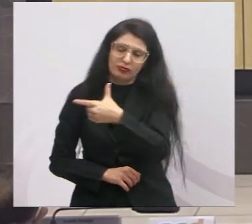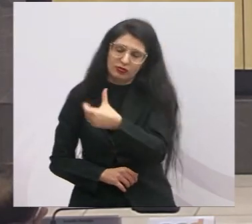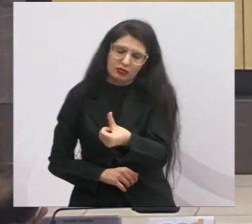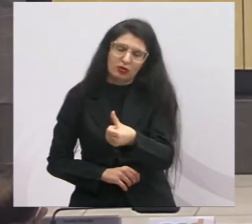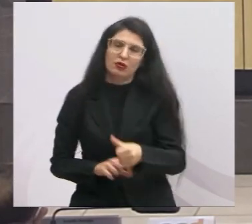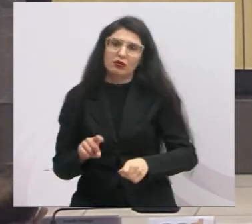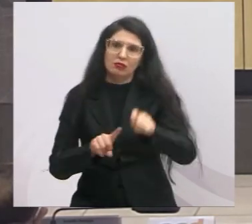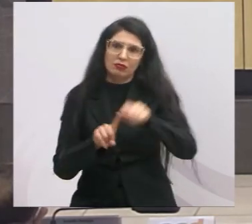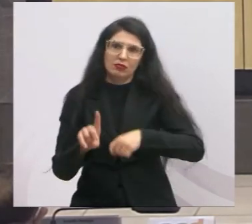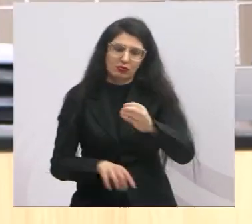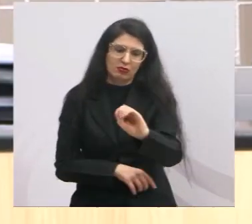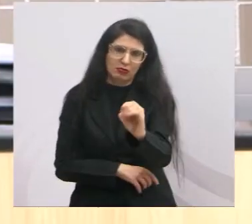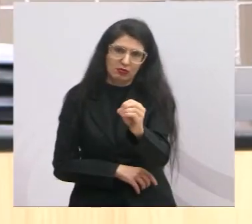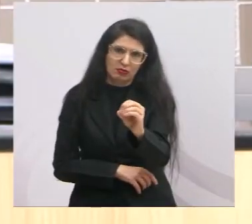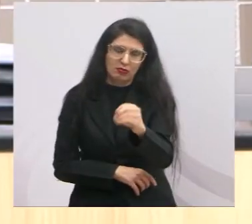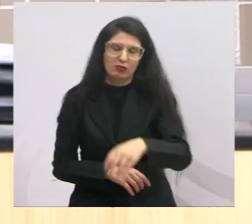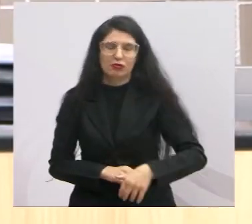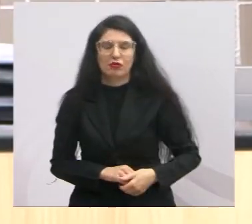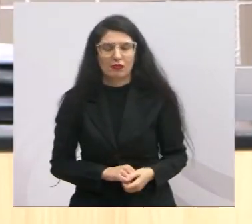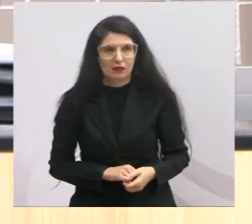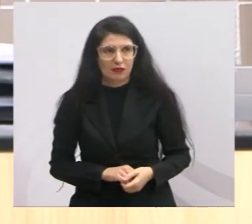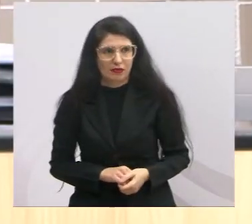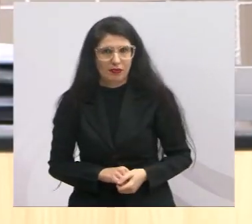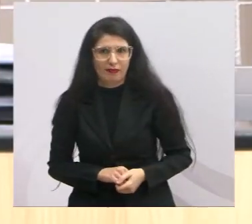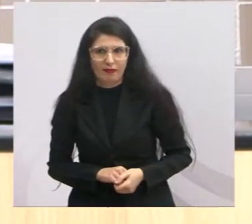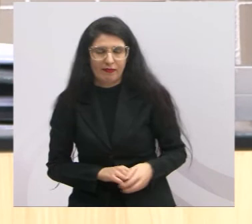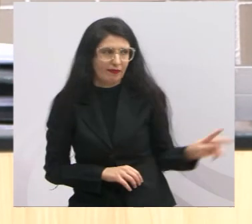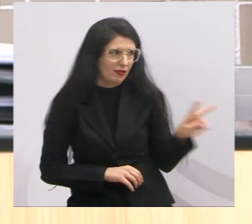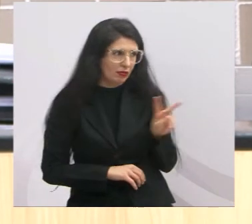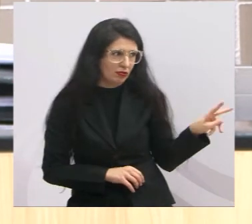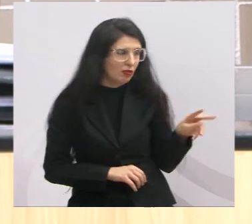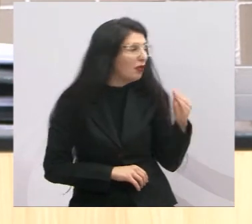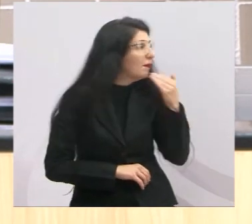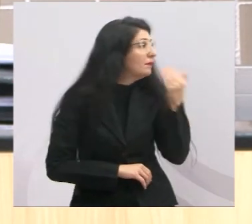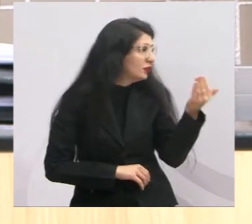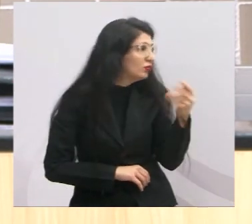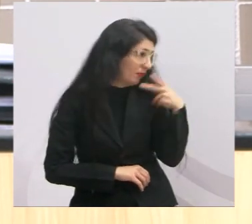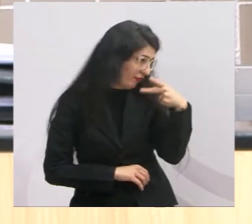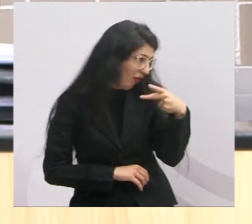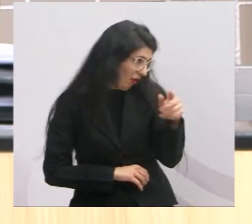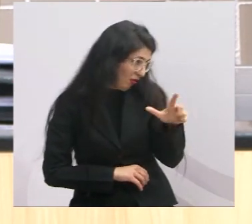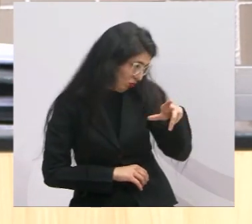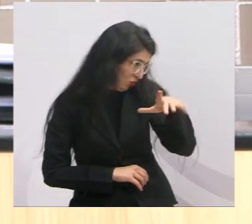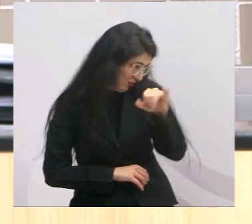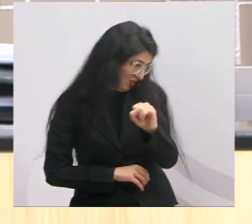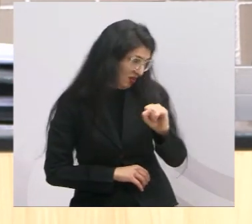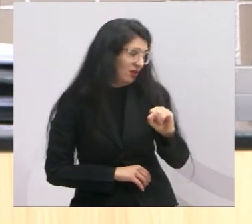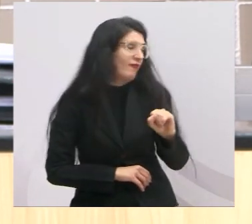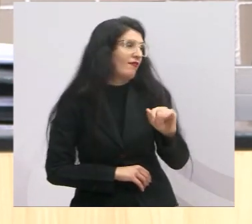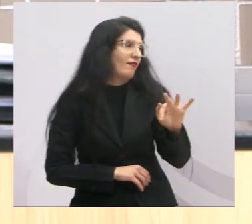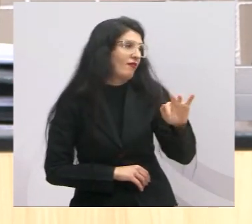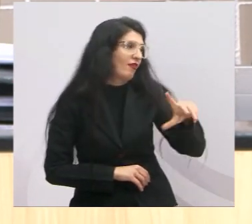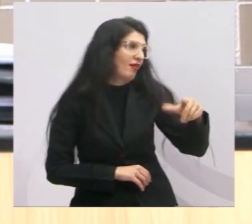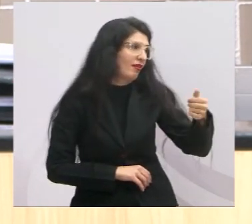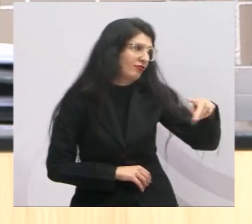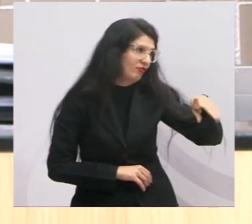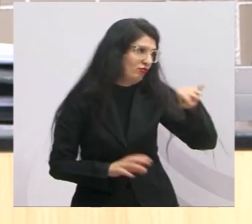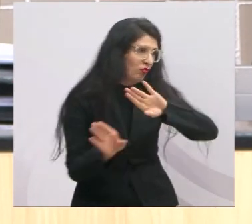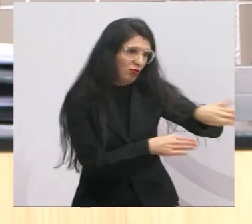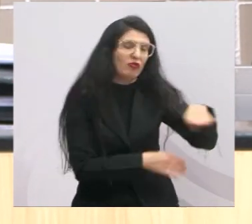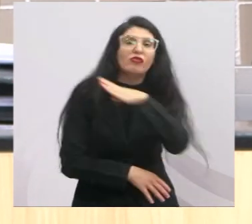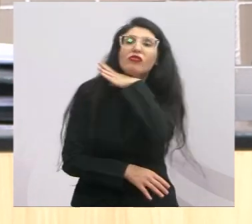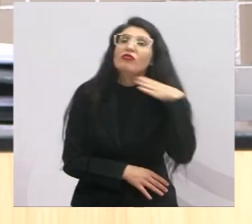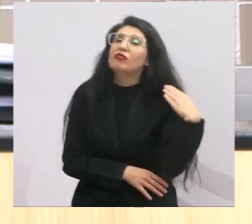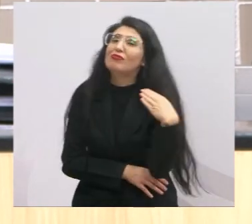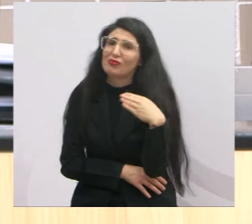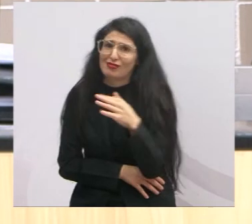João Cardoso de Menezes e Souza, em frente ao número 128, no bairro Veraneijal, em Jacareí. Autoria, vereador Valmir Parque, do Meia